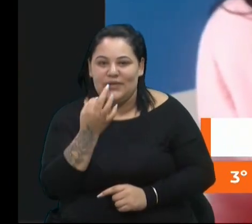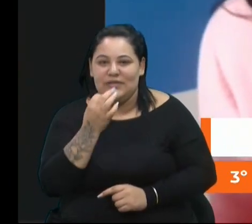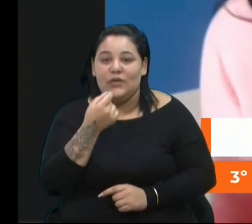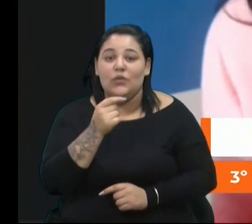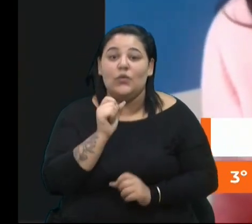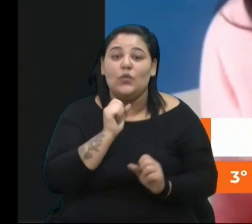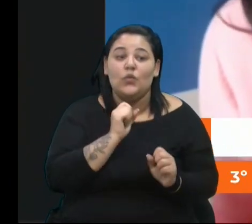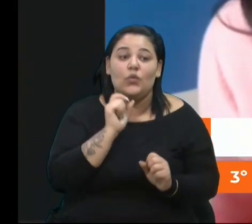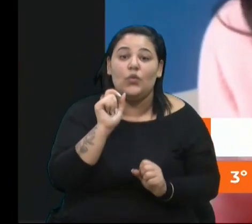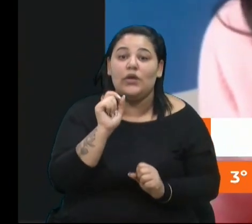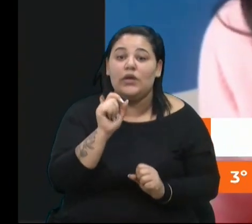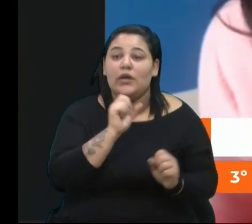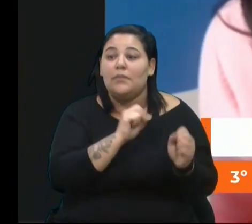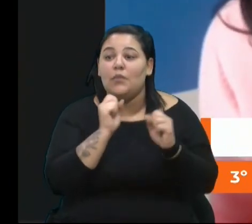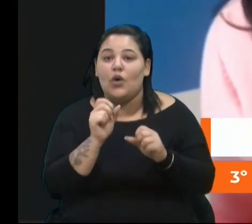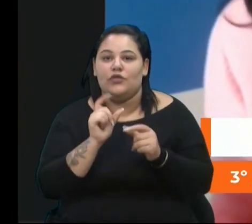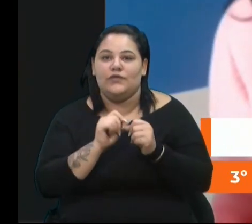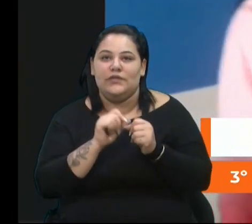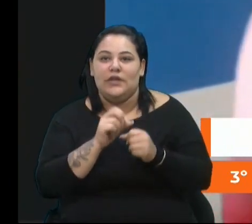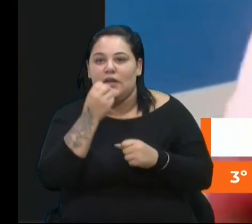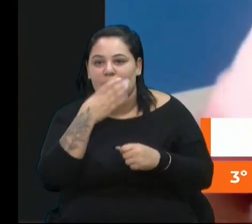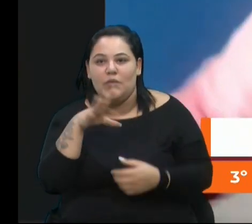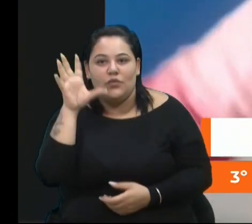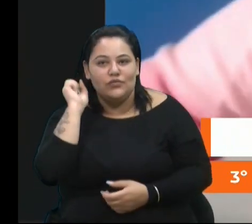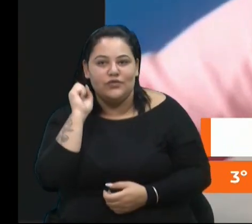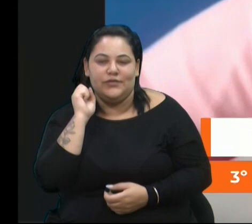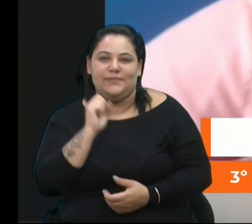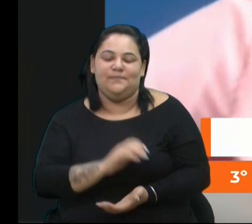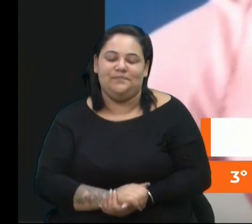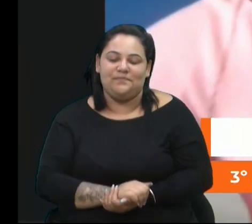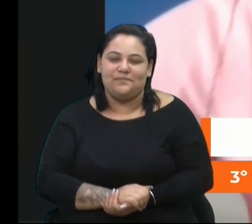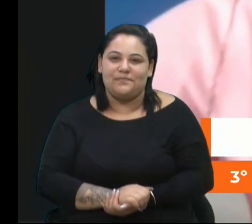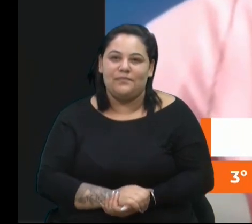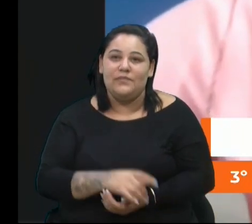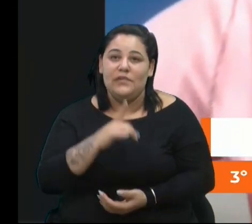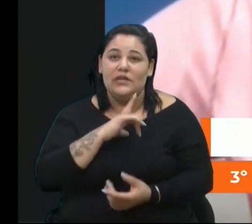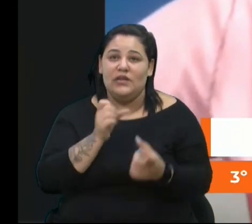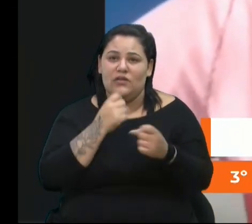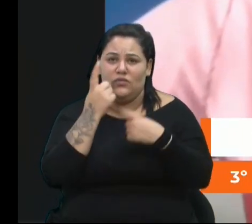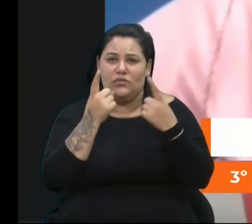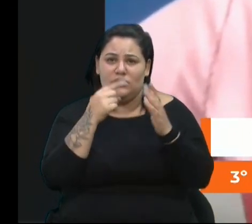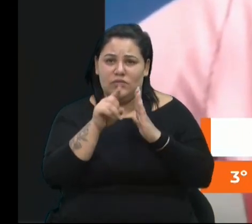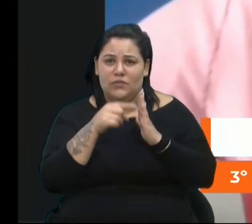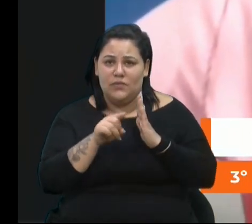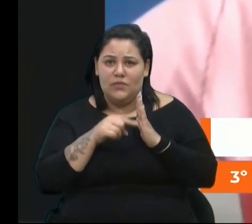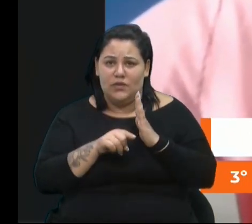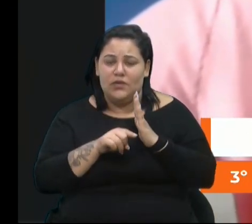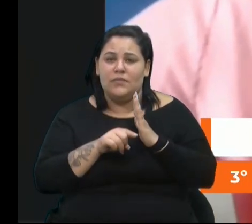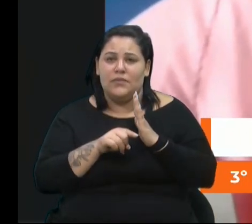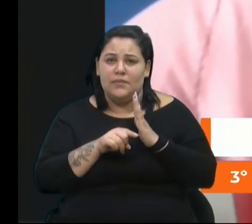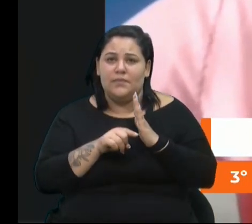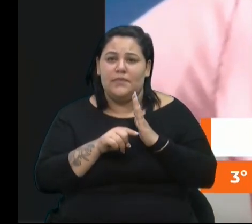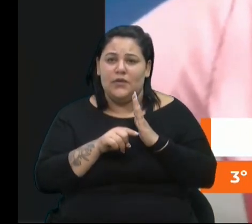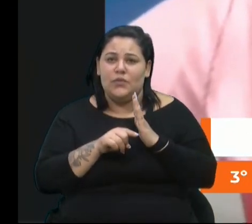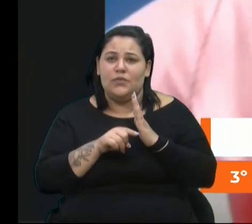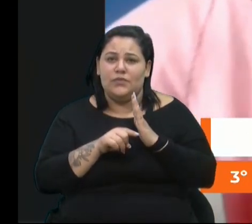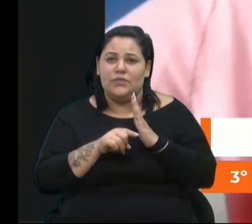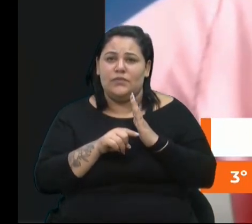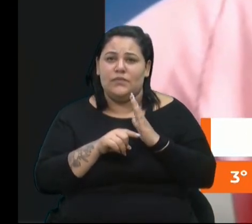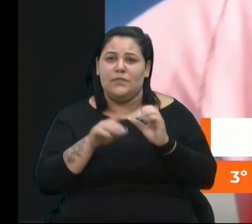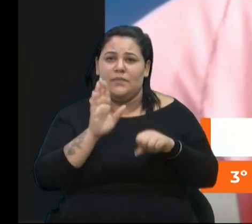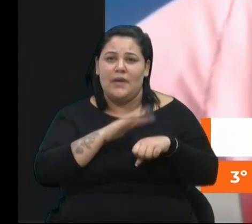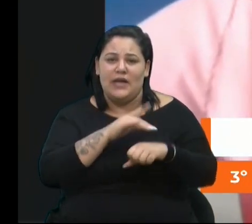pode ser feito. Então, que coisa bem boa te ouvir em todos esses sentidos. Tem alguns questionamentos e a gente vai fazendo para mais uns